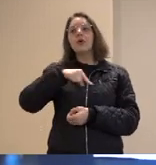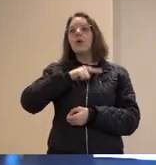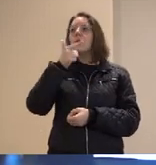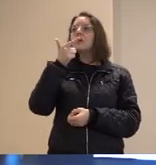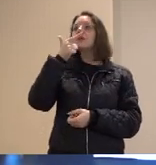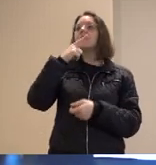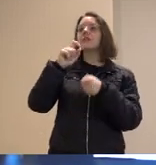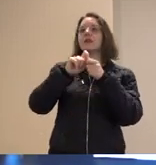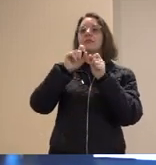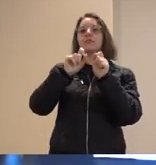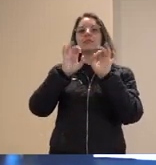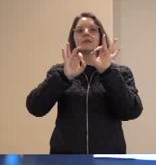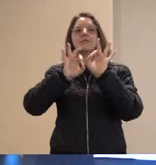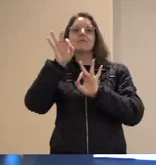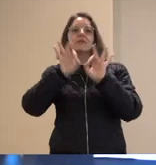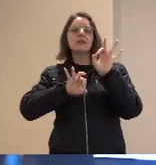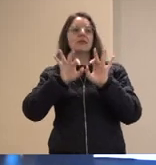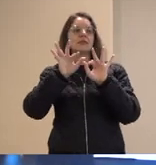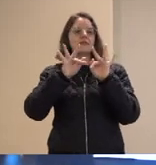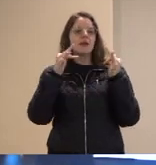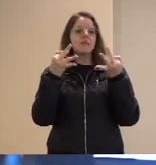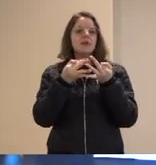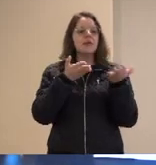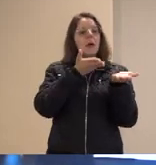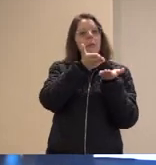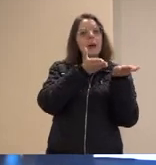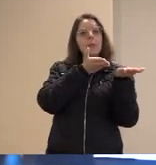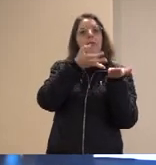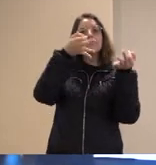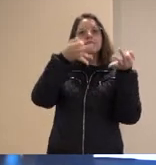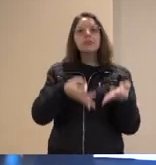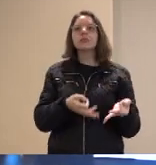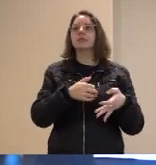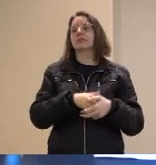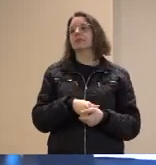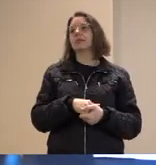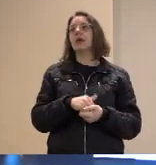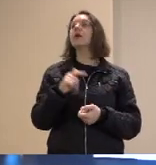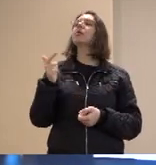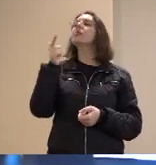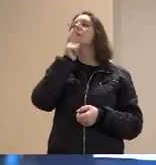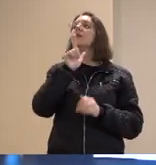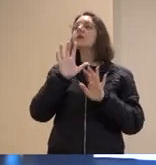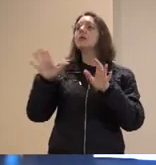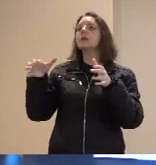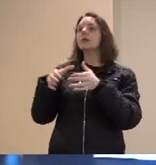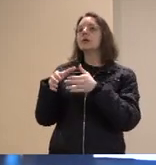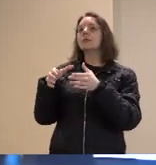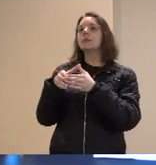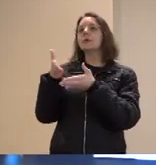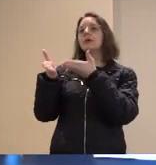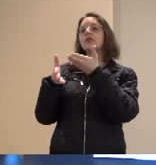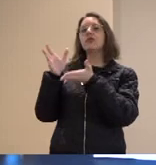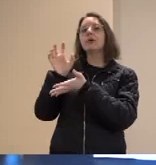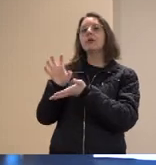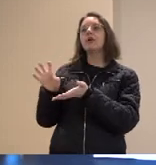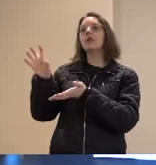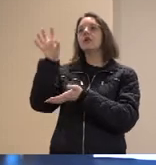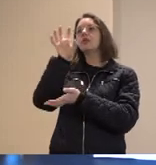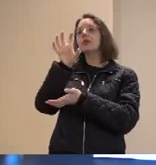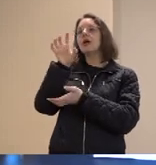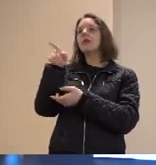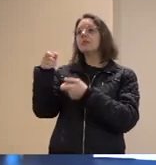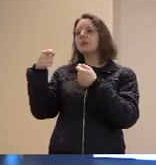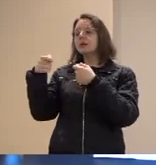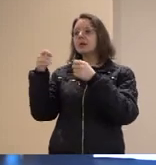fazer um trabalho adequado com a família de origem, nós conseguiríamos que a equipe do serviço regional se visse como